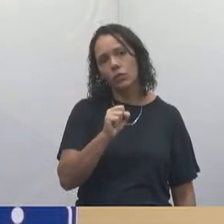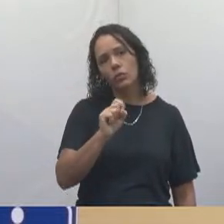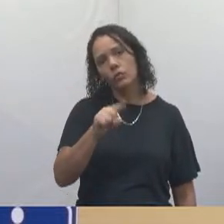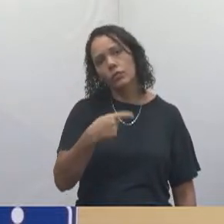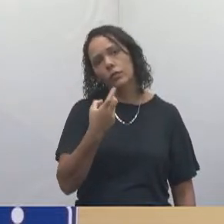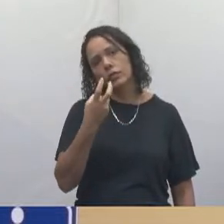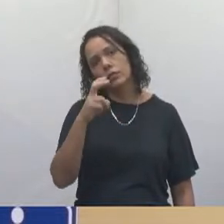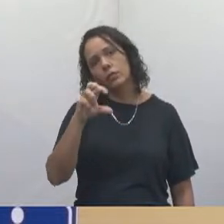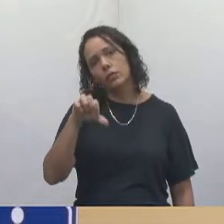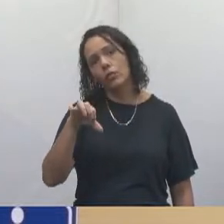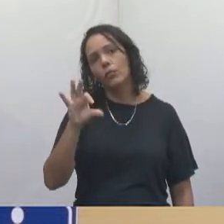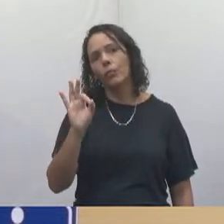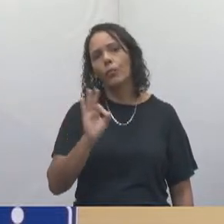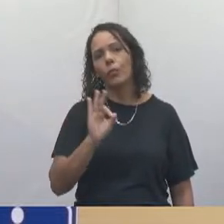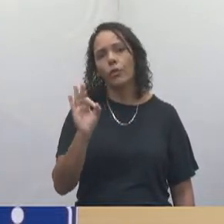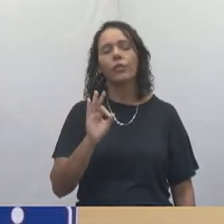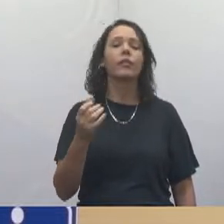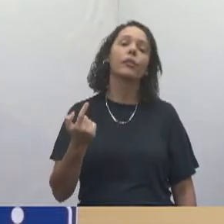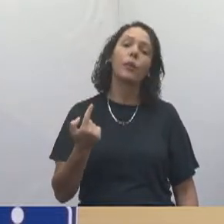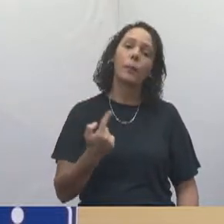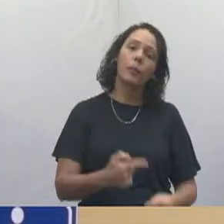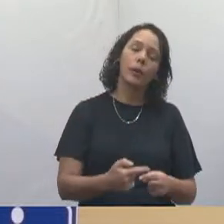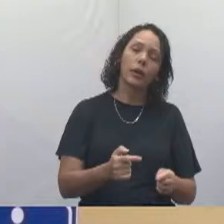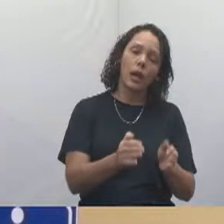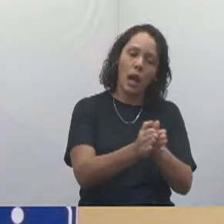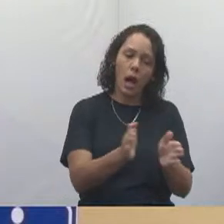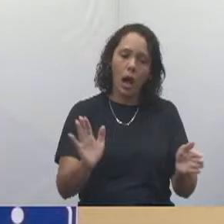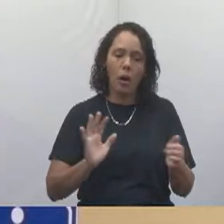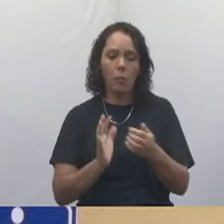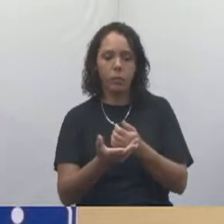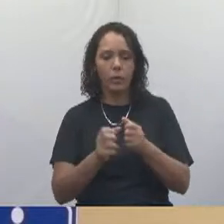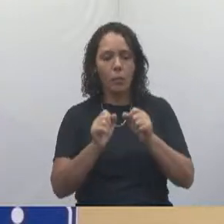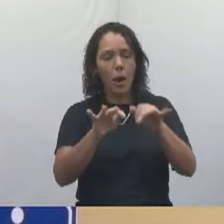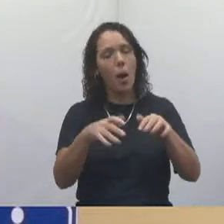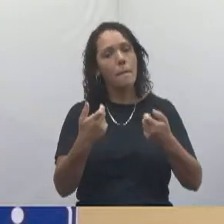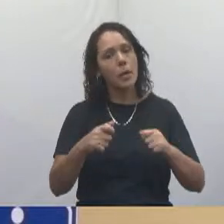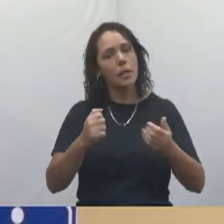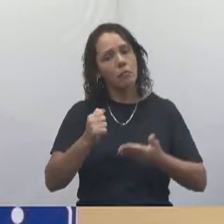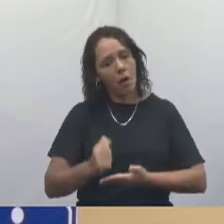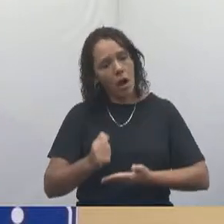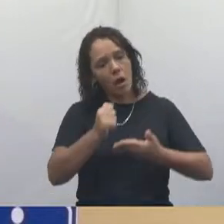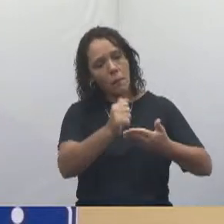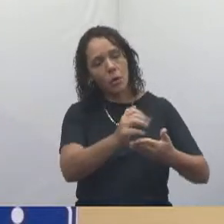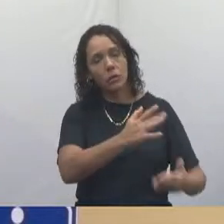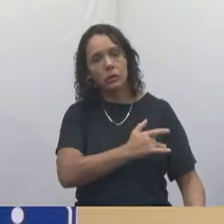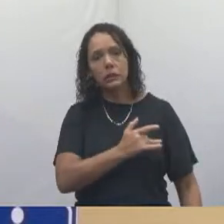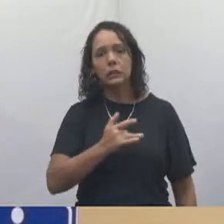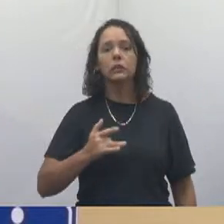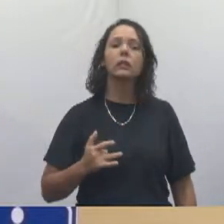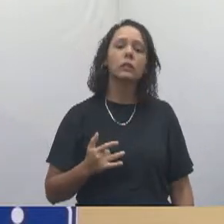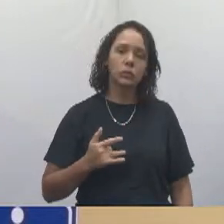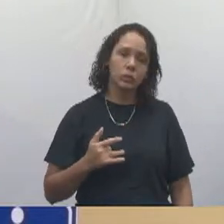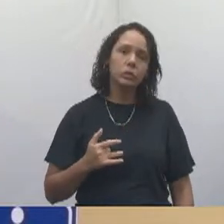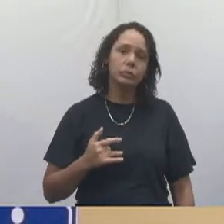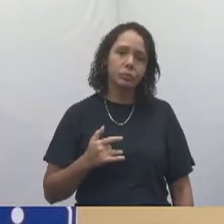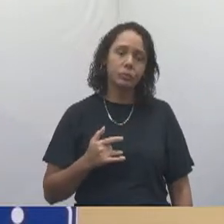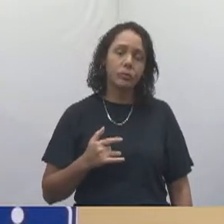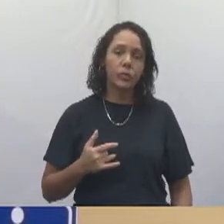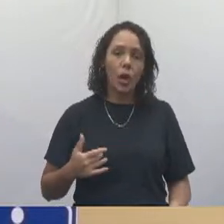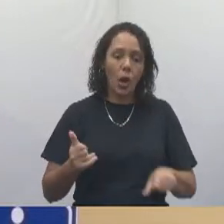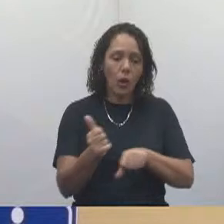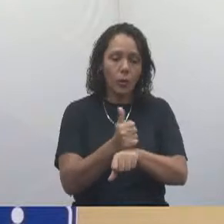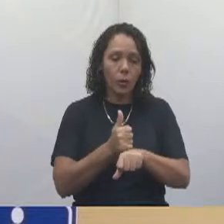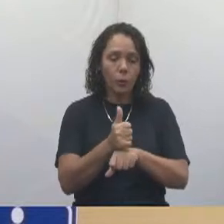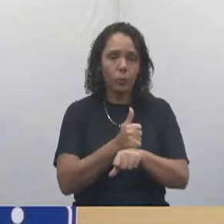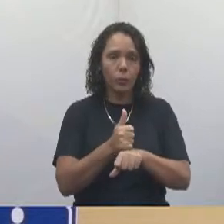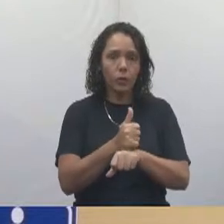28,59%, porque aquele momento exigia isso. E o papel do gestor é atender às necessidades